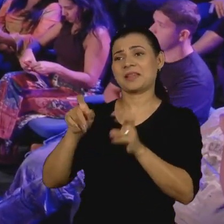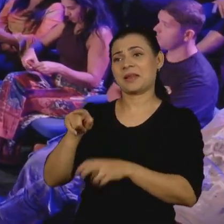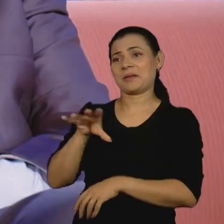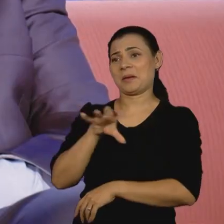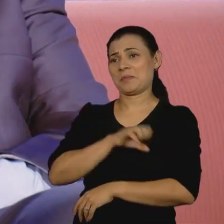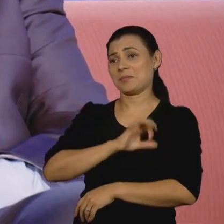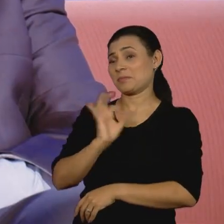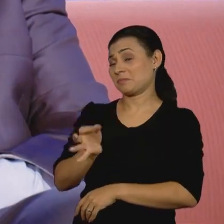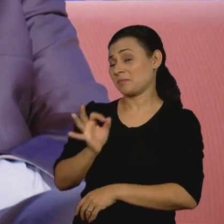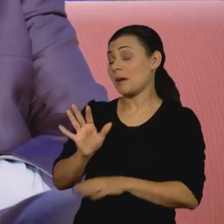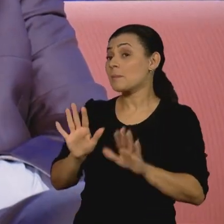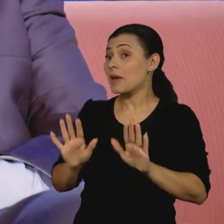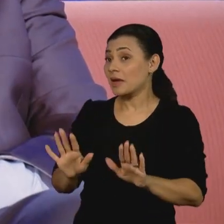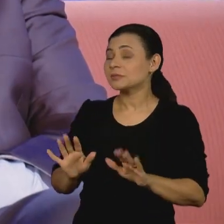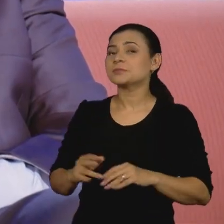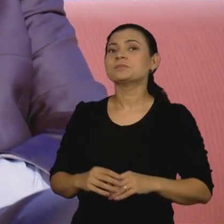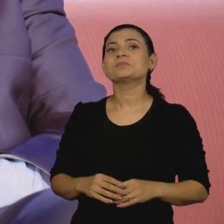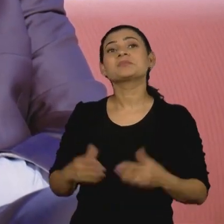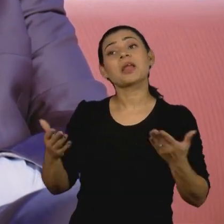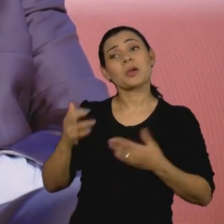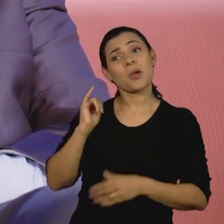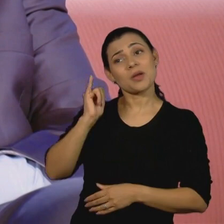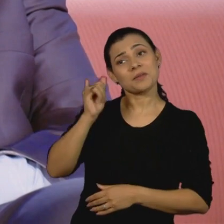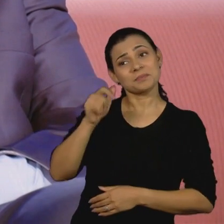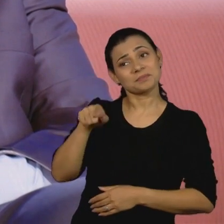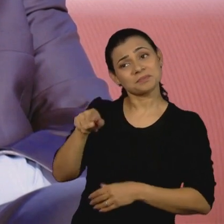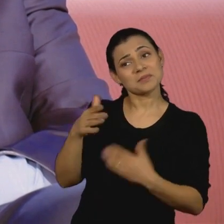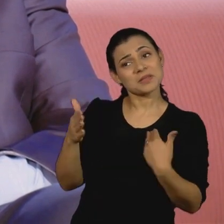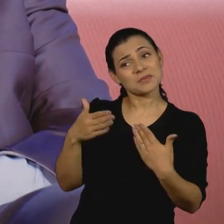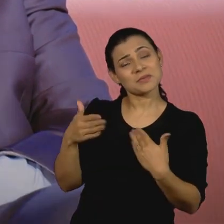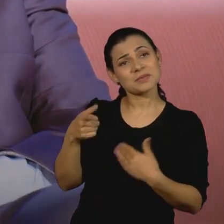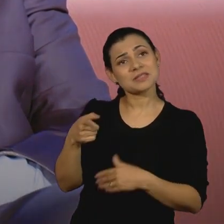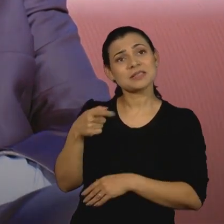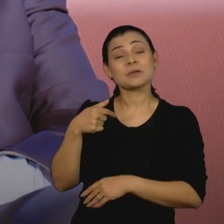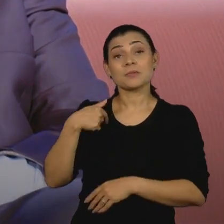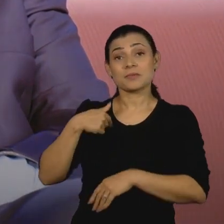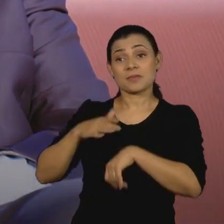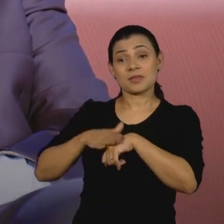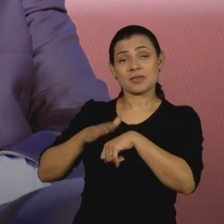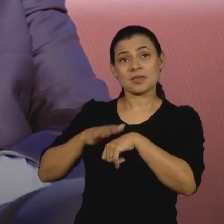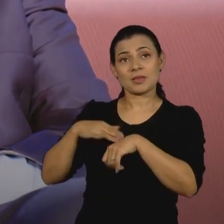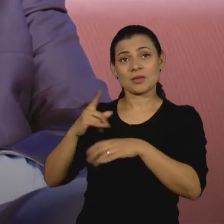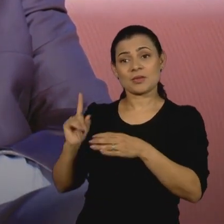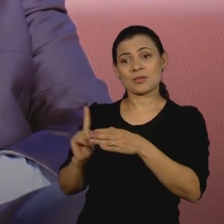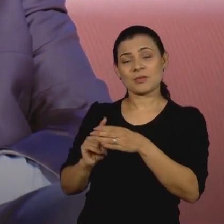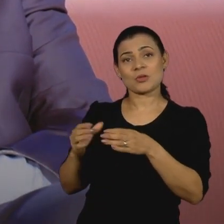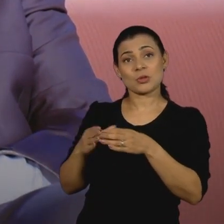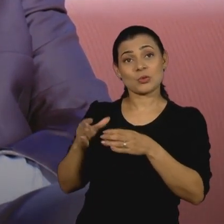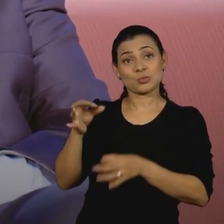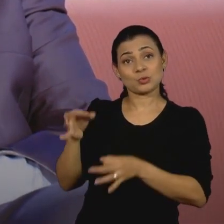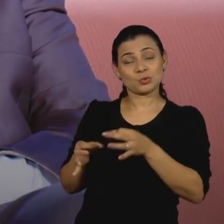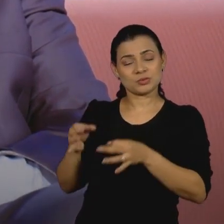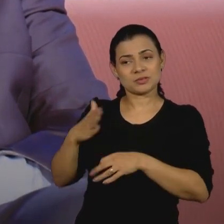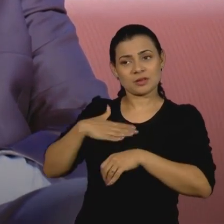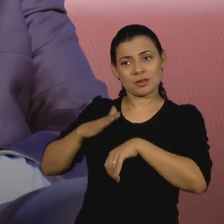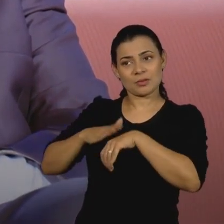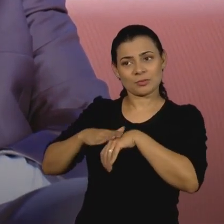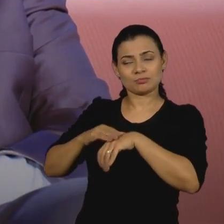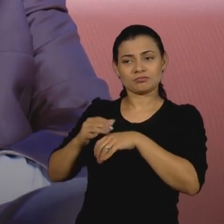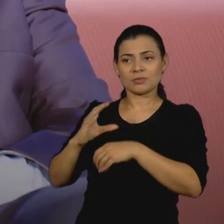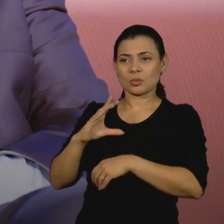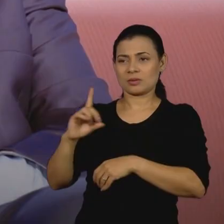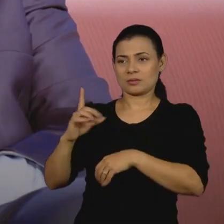né? Agora, eu estava até te falando ali, eu presidi uma comissão de juristas, né, que